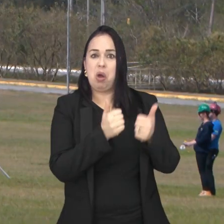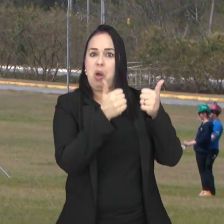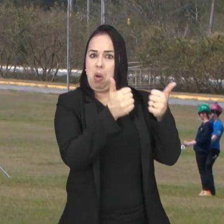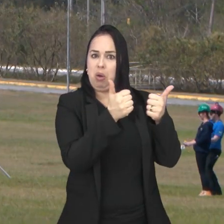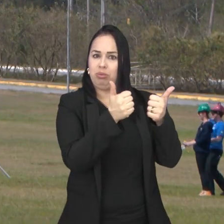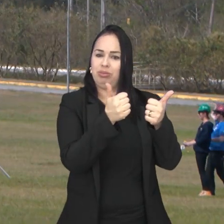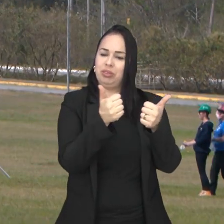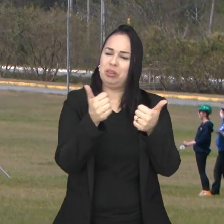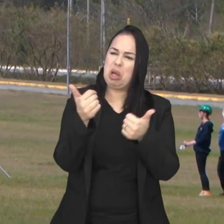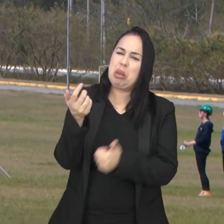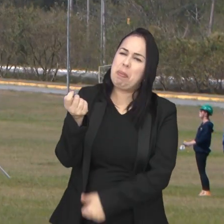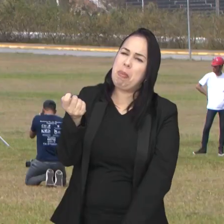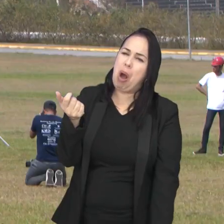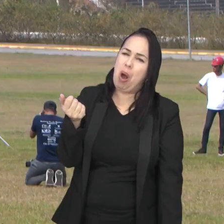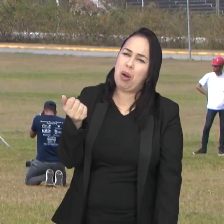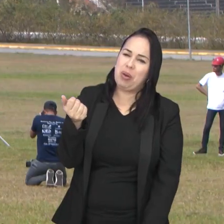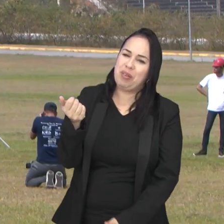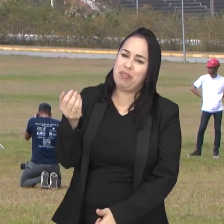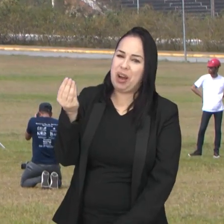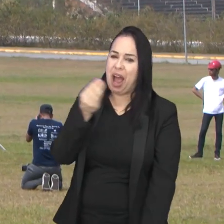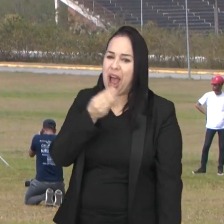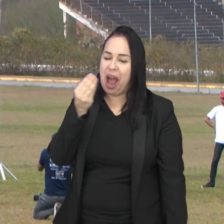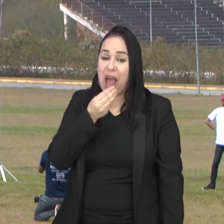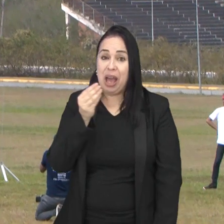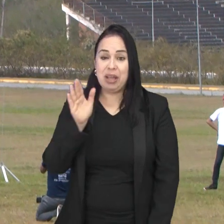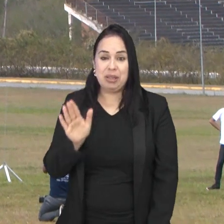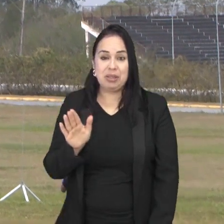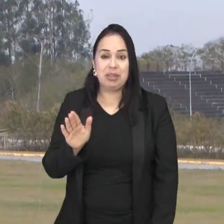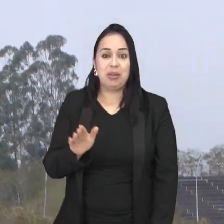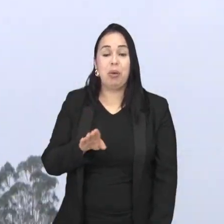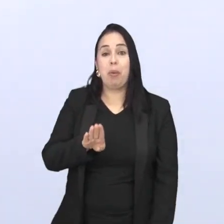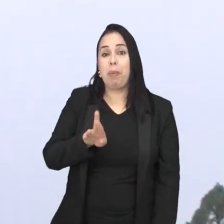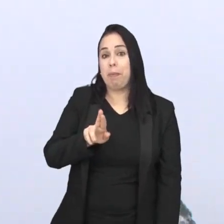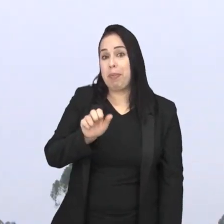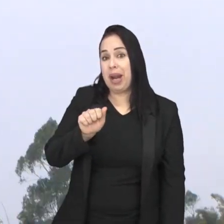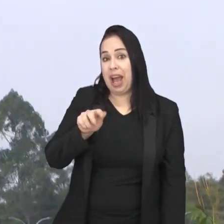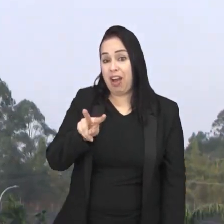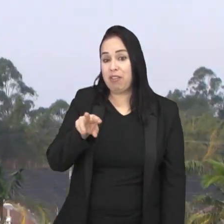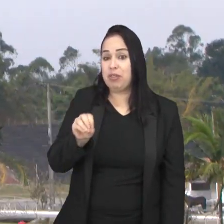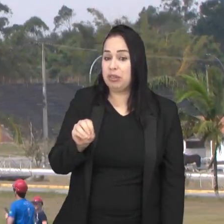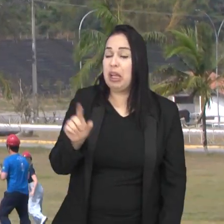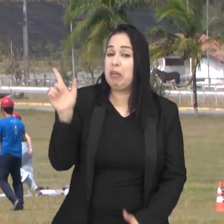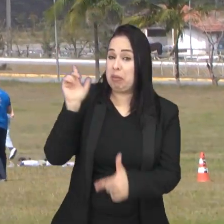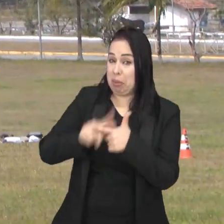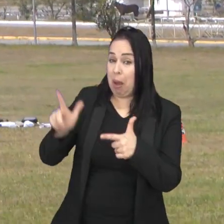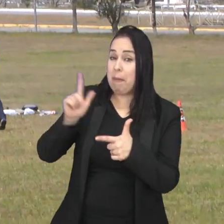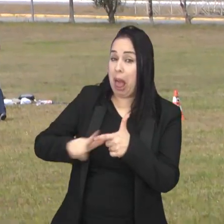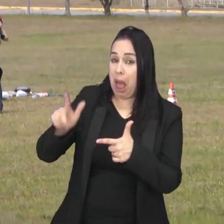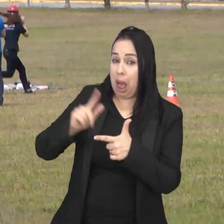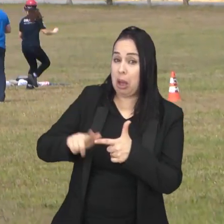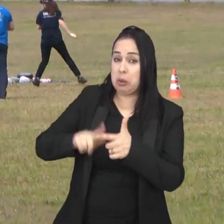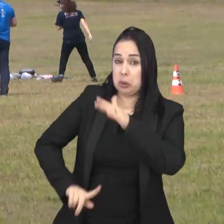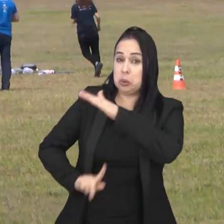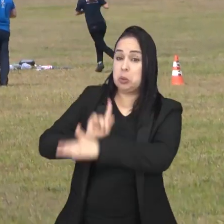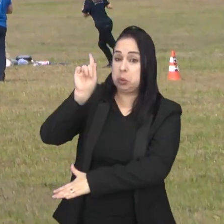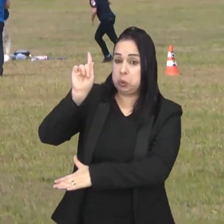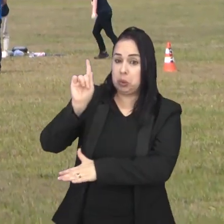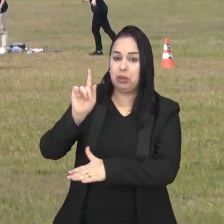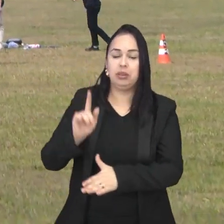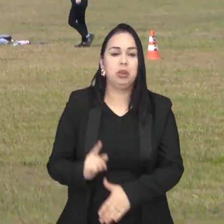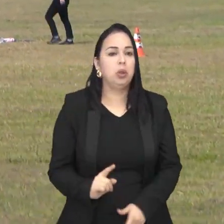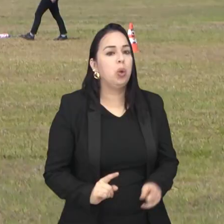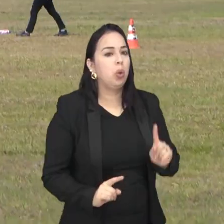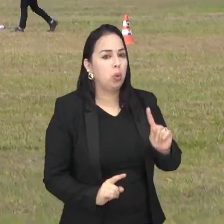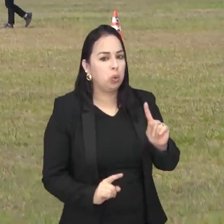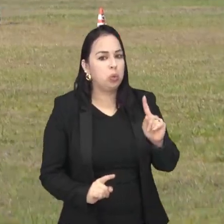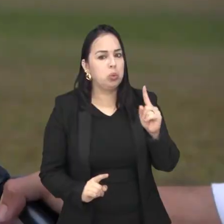Alguns modelos foram muito bem, já outros nem tanto. Infelizmente, o Bravo 51 enfrentou alguns